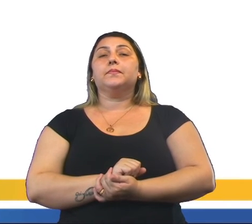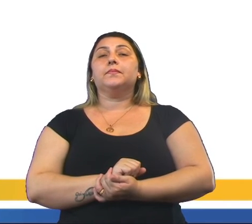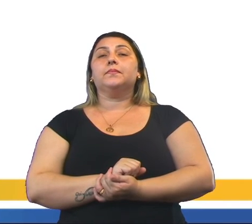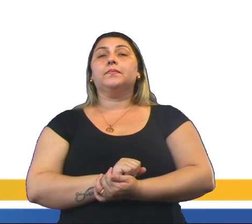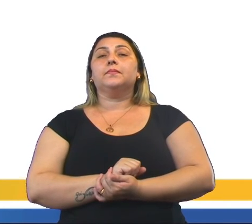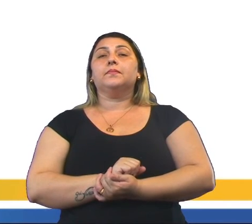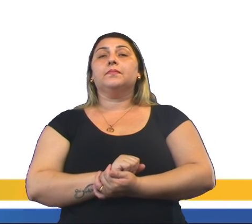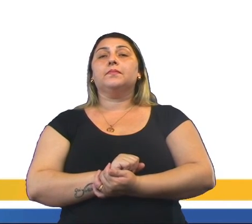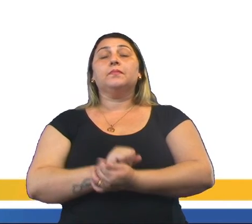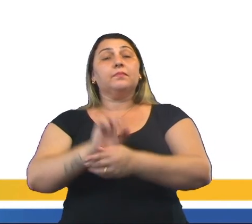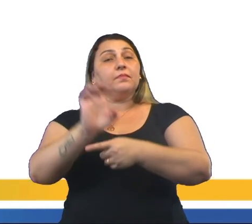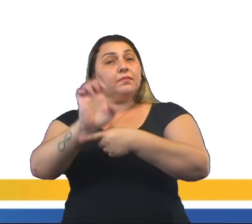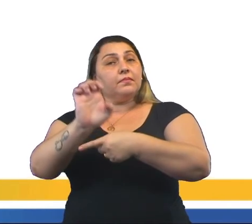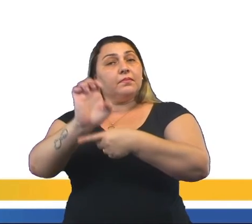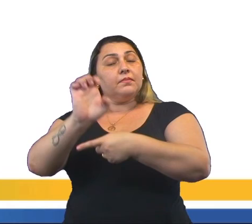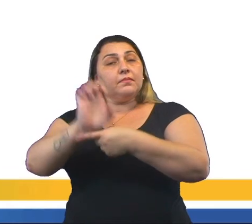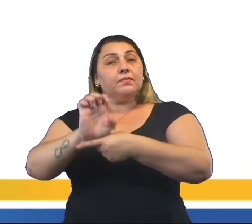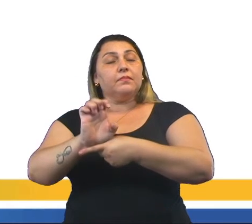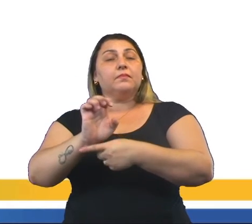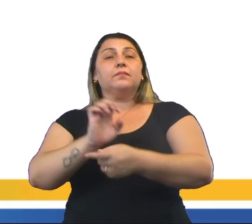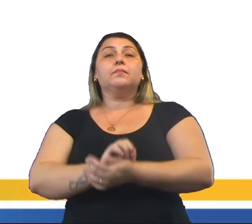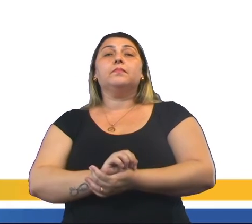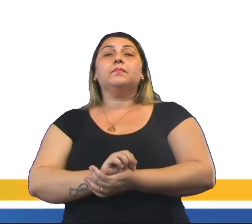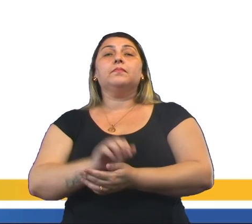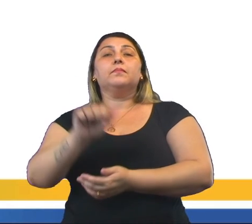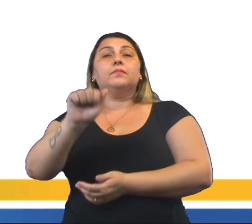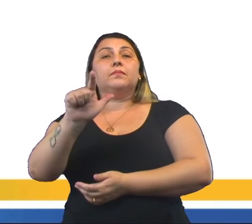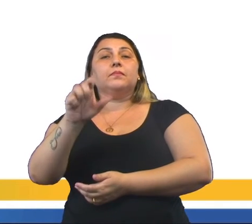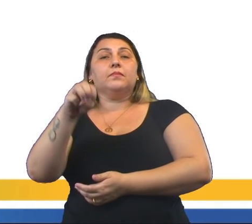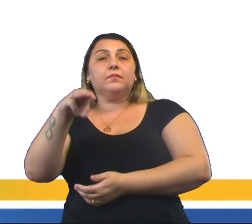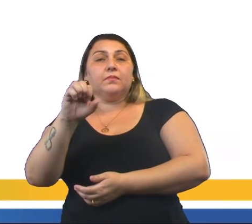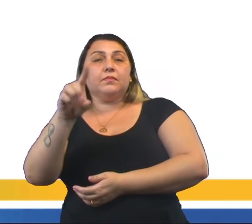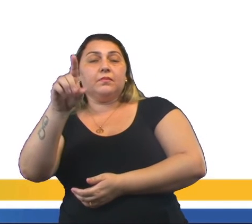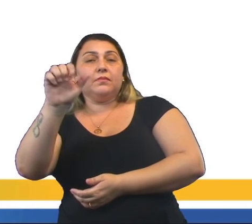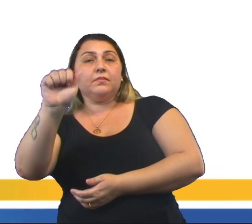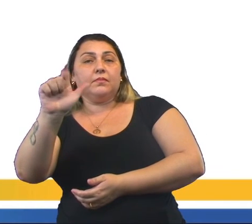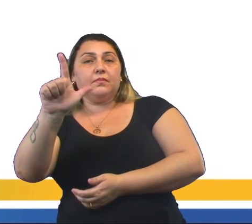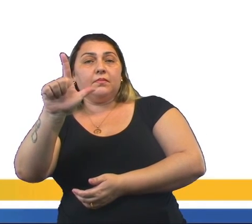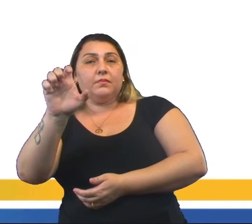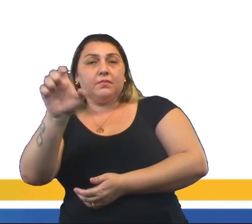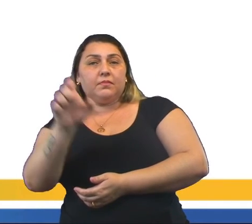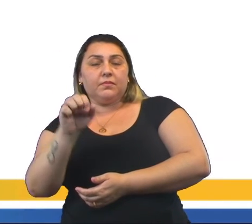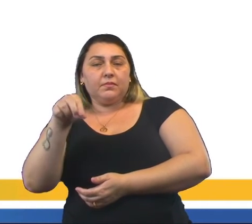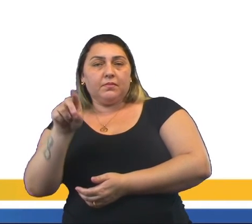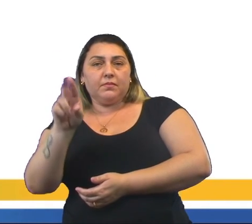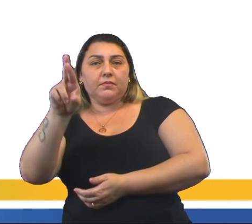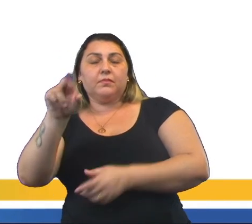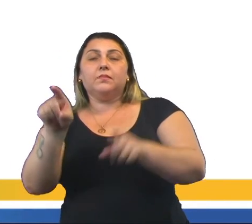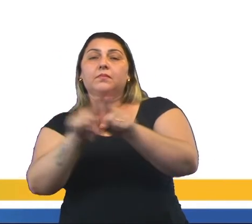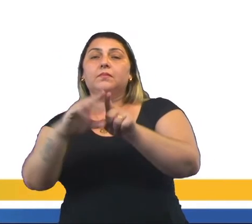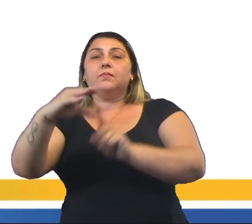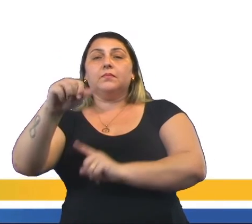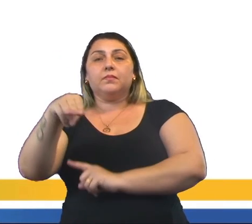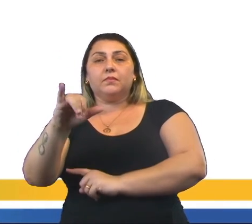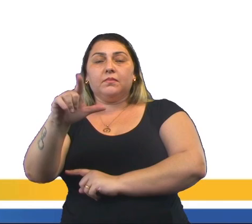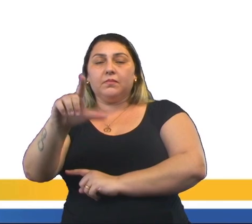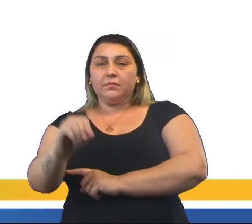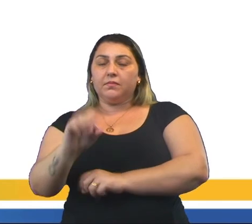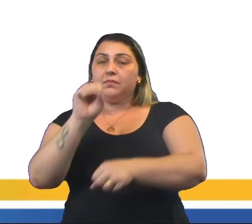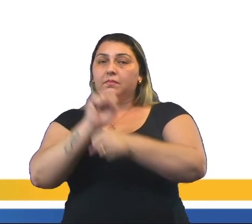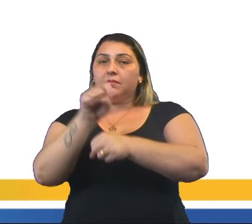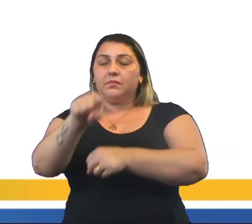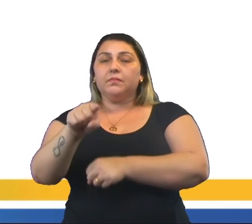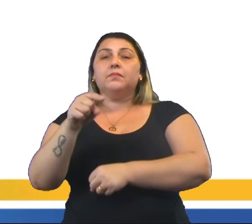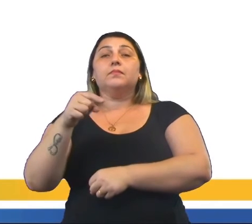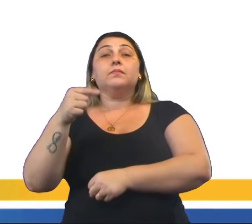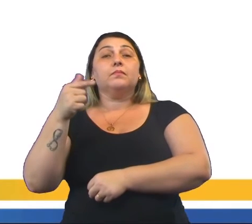A alternativa é que são Almeida Garré, Alexandre Herculano e Camilo Castelo Branco. Espero que vocês